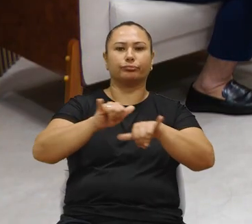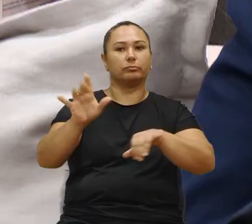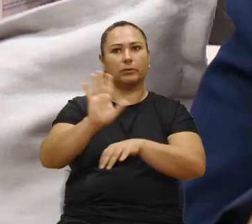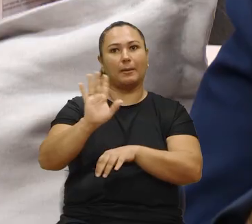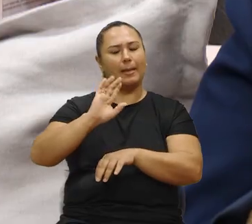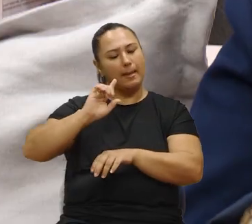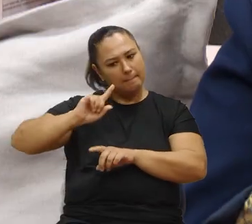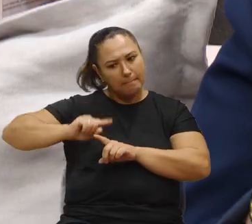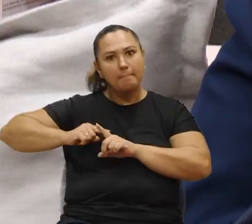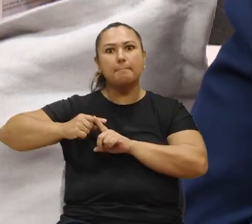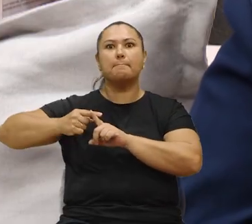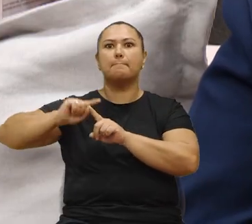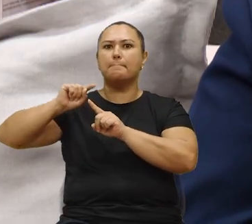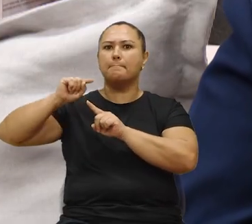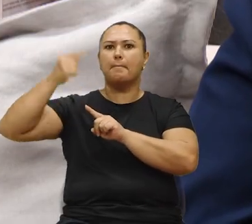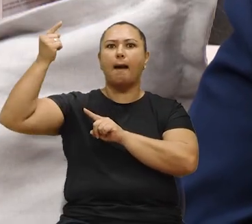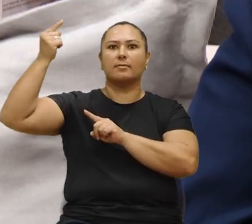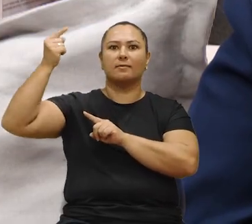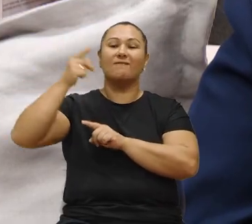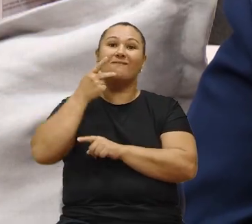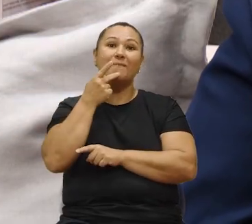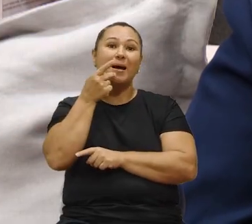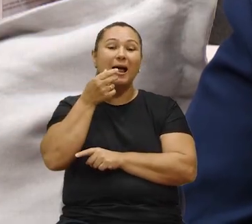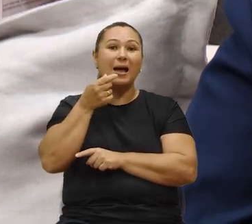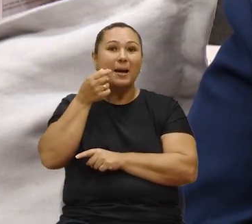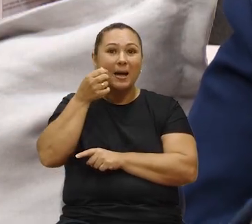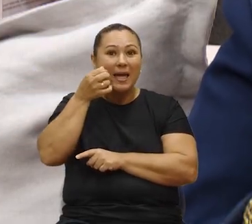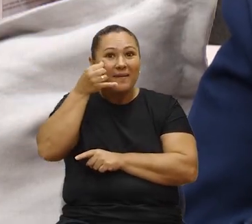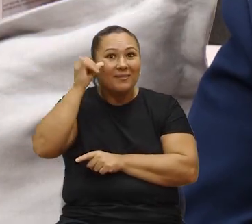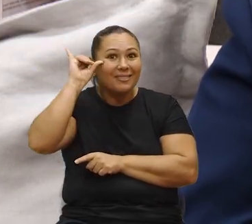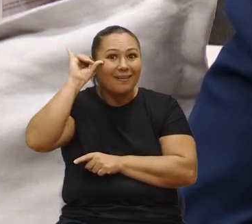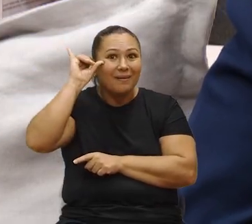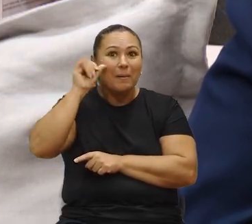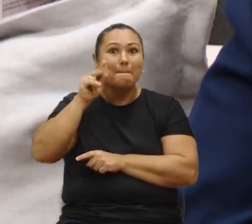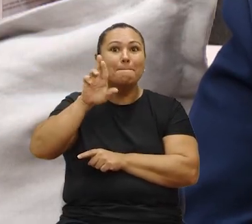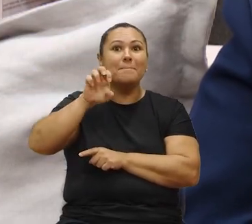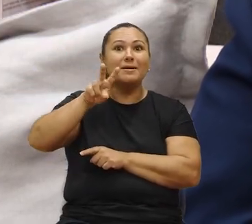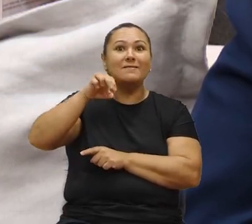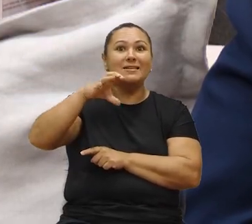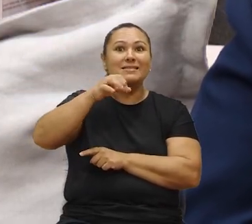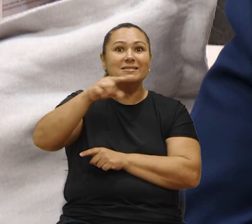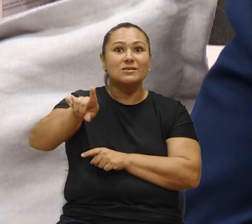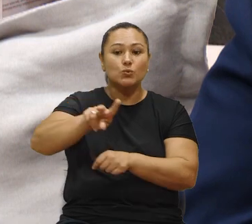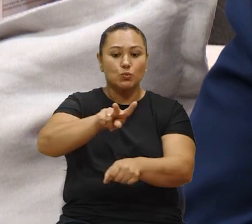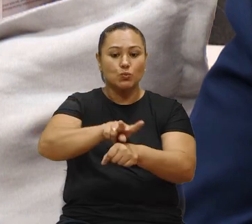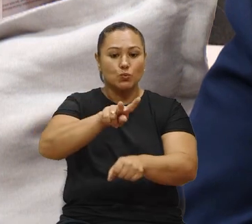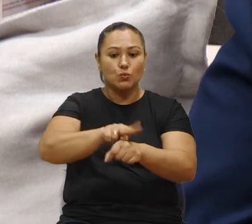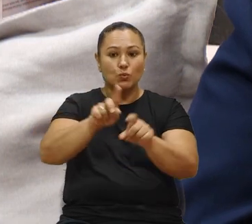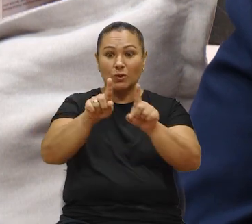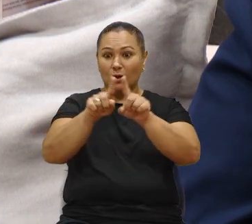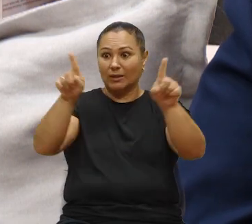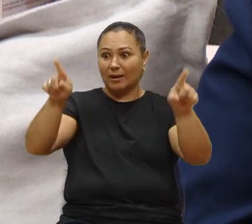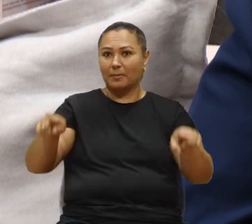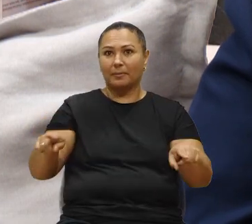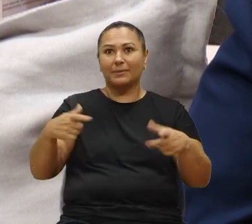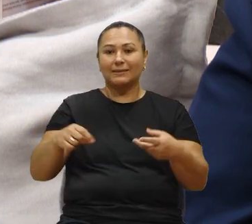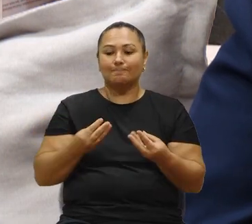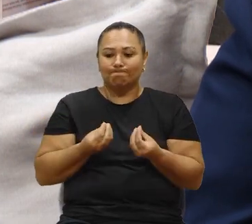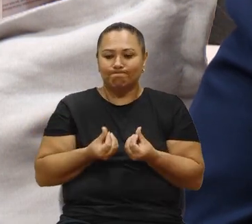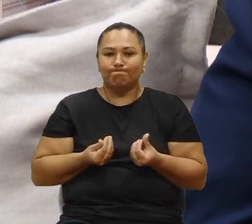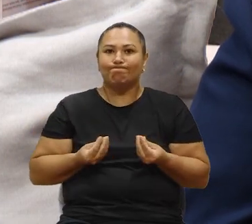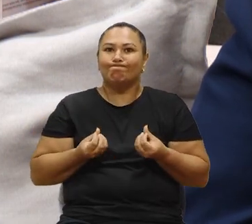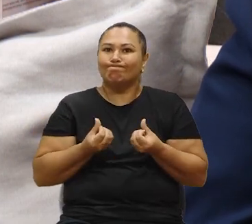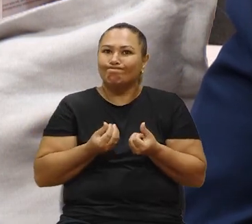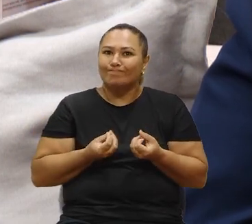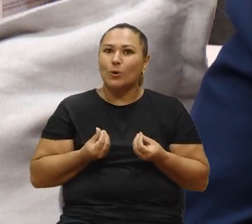né? Eu acho que vai muito além. Quando a gente fala em prevenção, em cuidado com o trabalhador, tem que ser